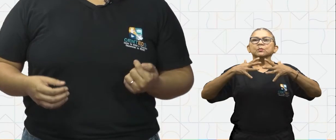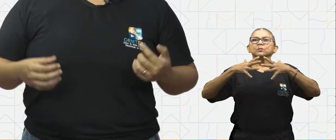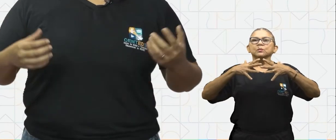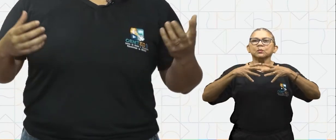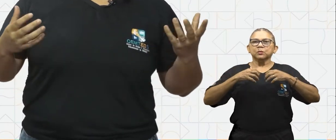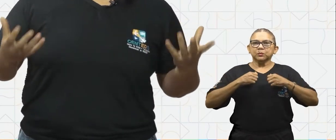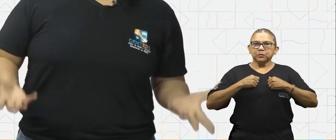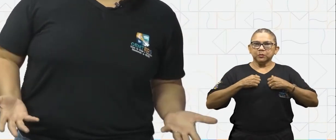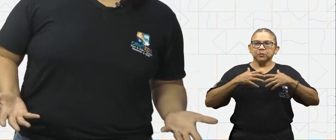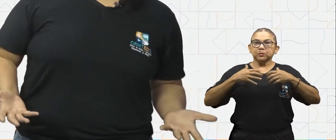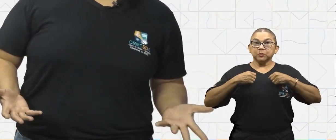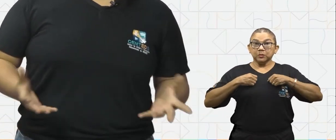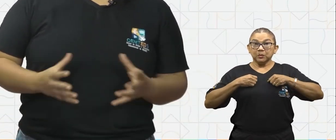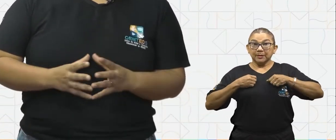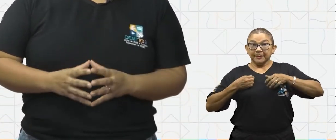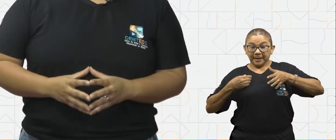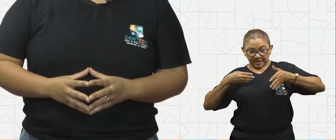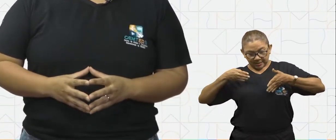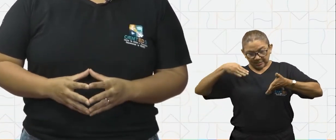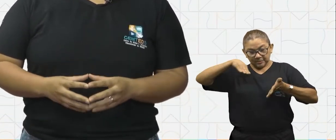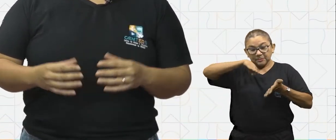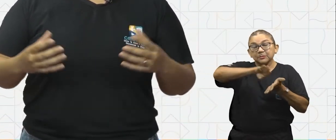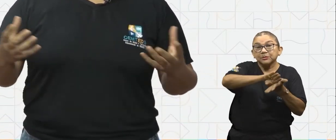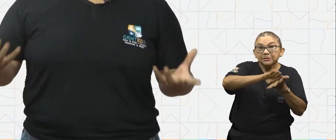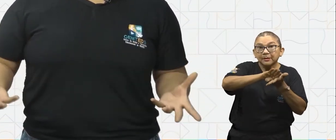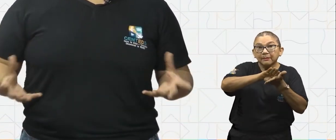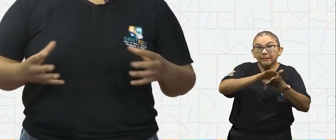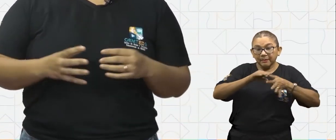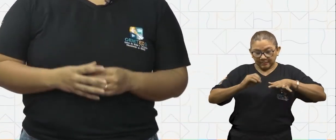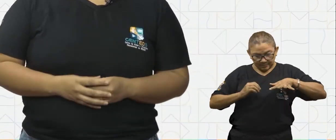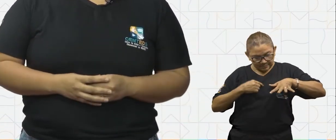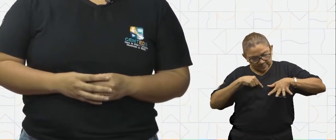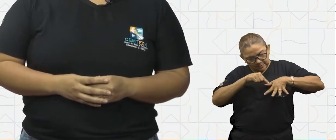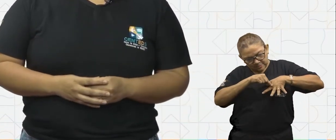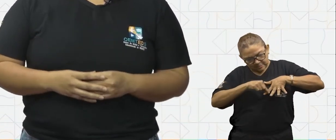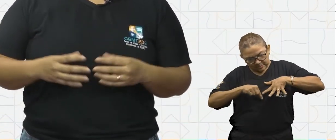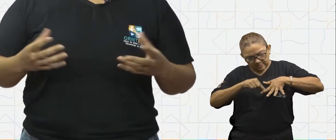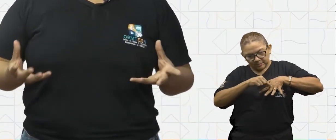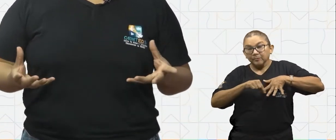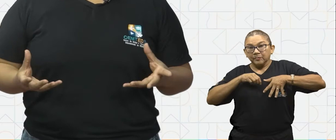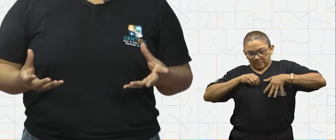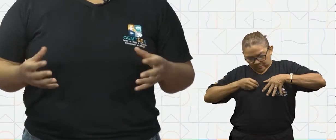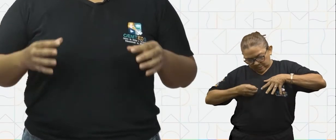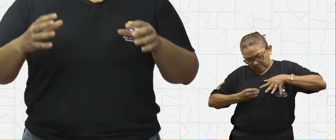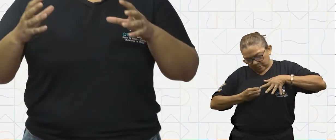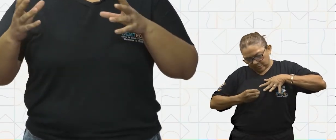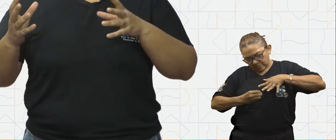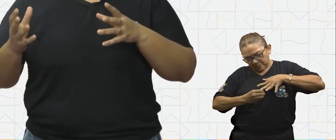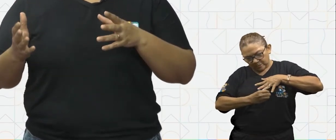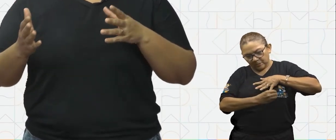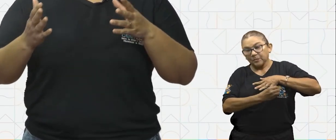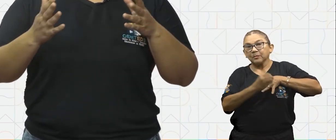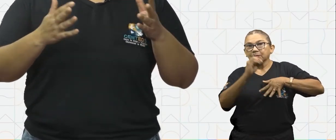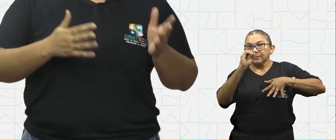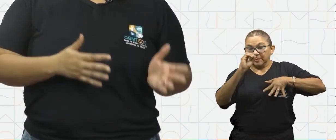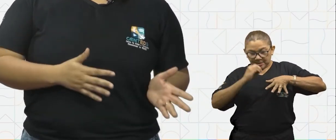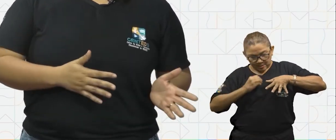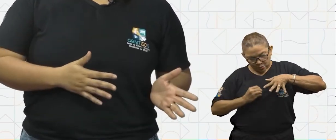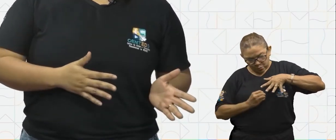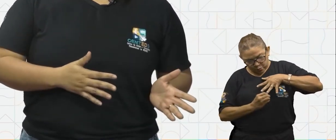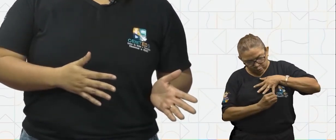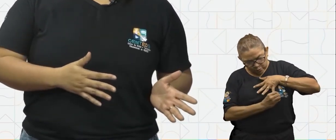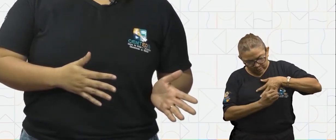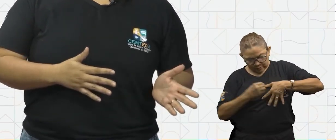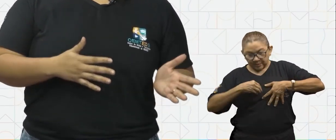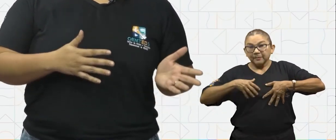para chegar aos alvéolos e então ocorre a troca gasosa. Ou seja, o gás oxigênio vai para a